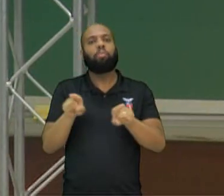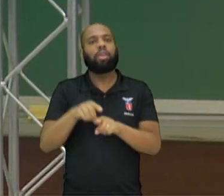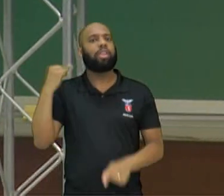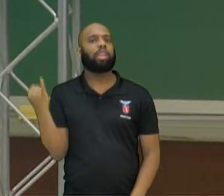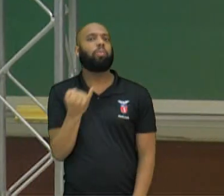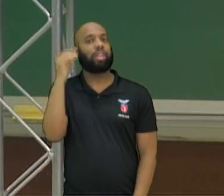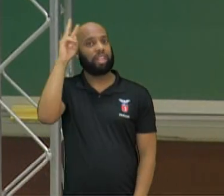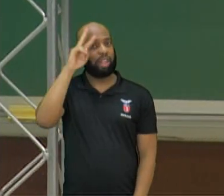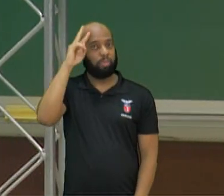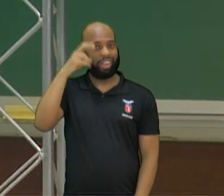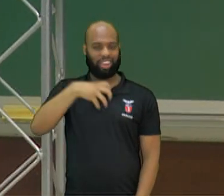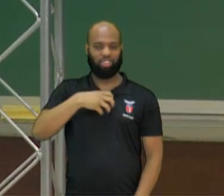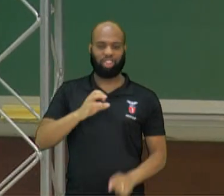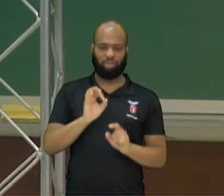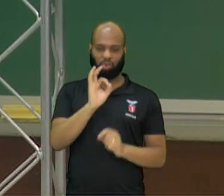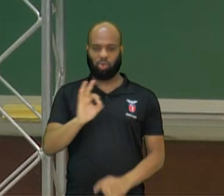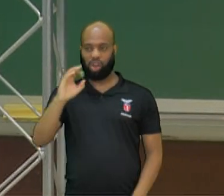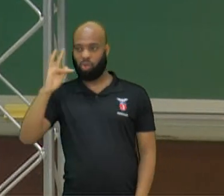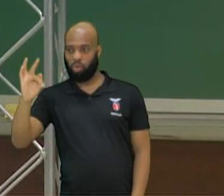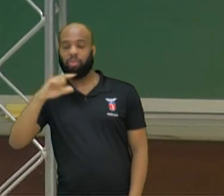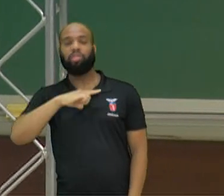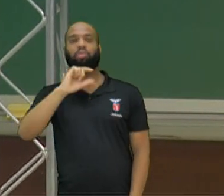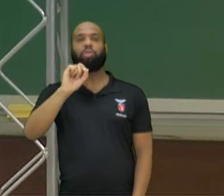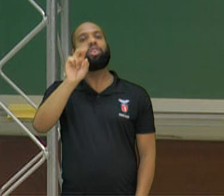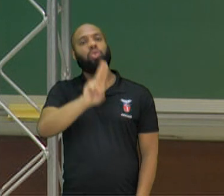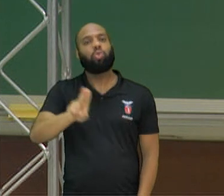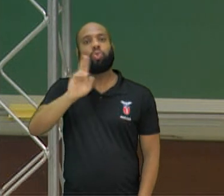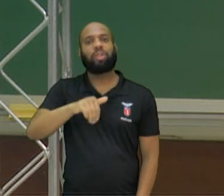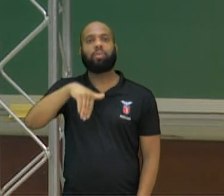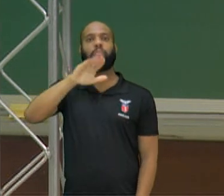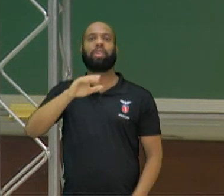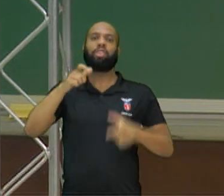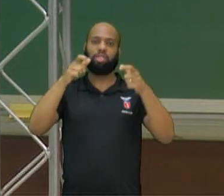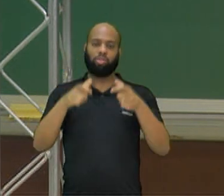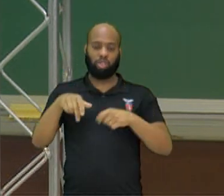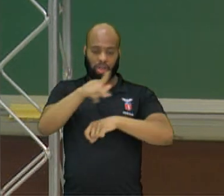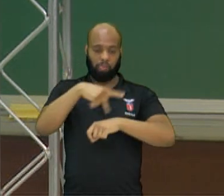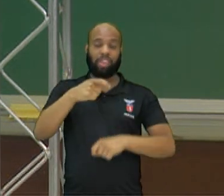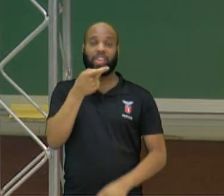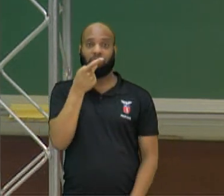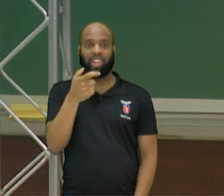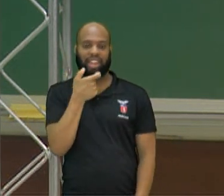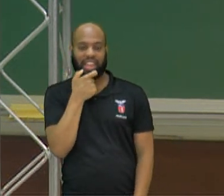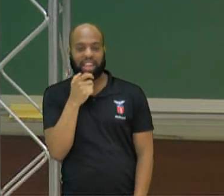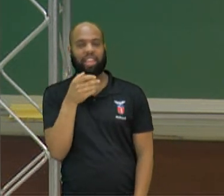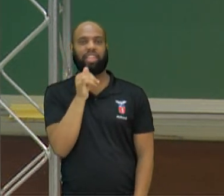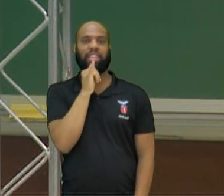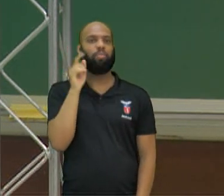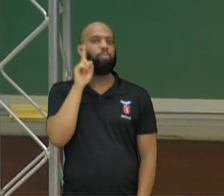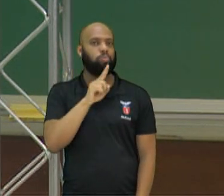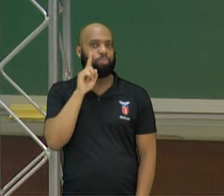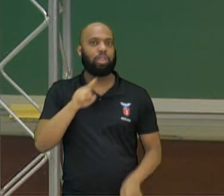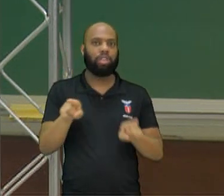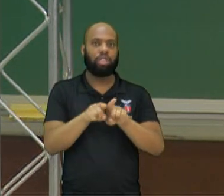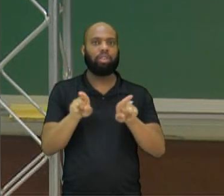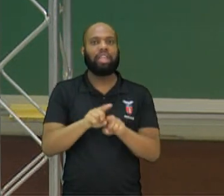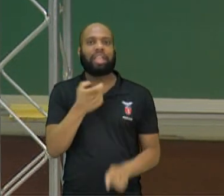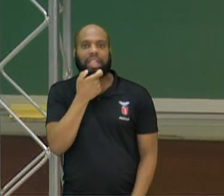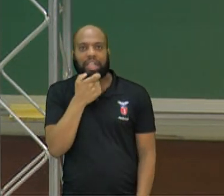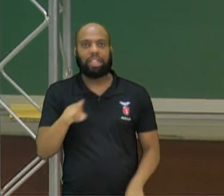escala Fahrenheit ela é utilizada principalmente em países de língua inglesa, como Estados Unidos, Reino